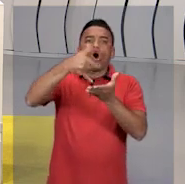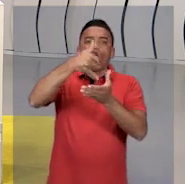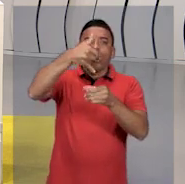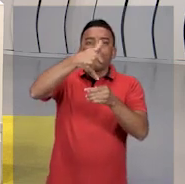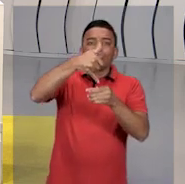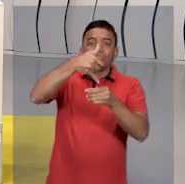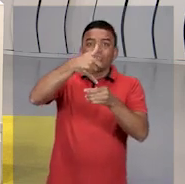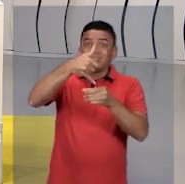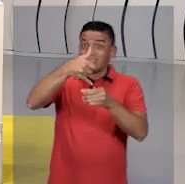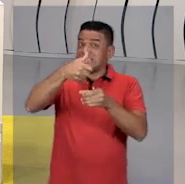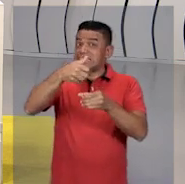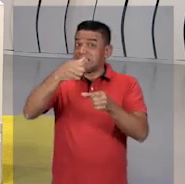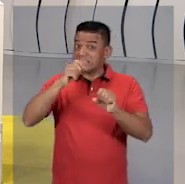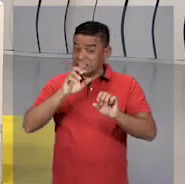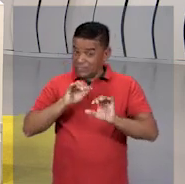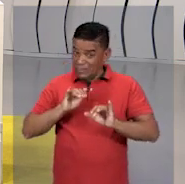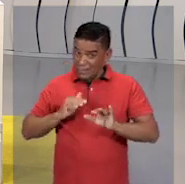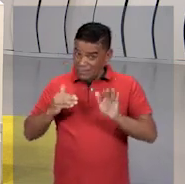final da estrada.